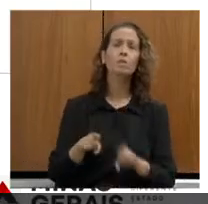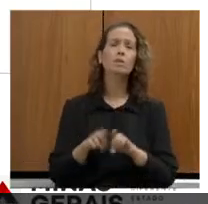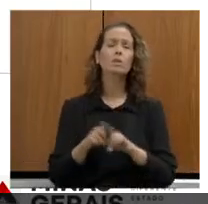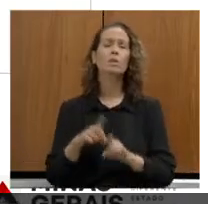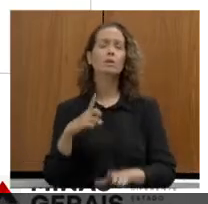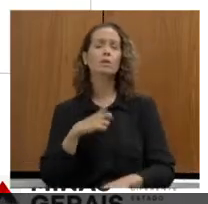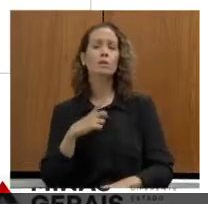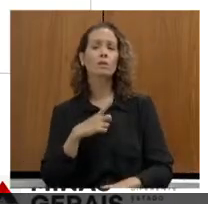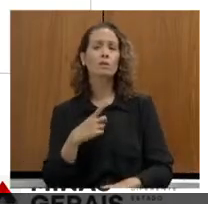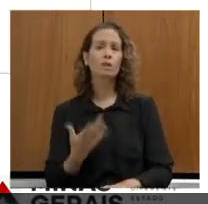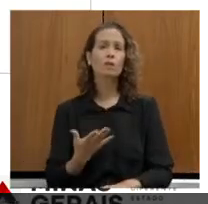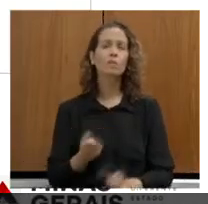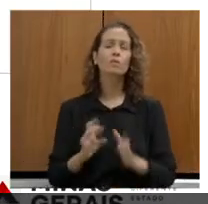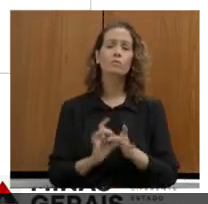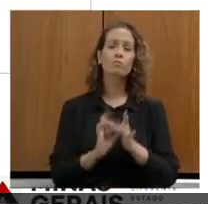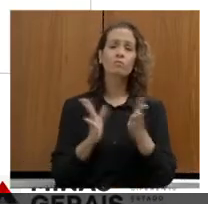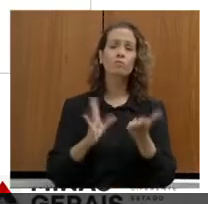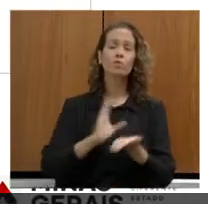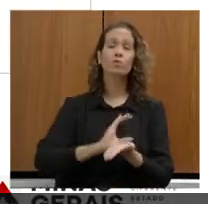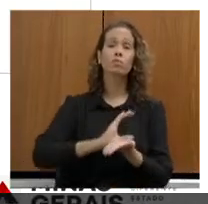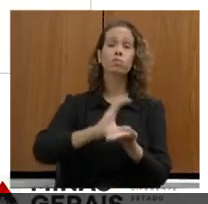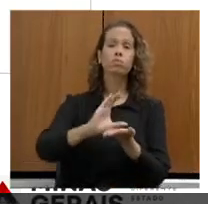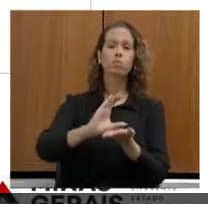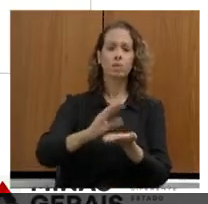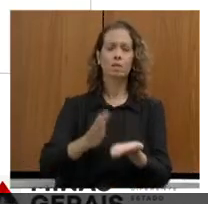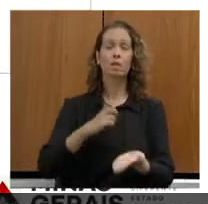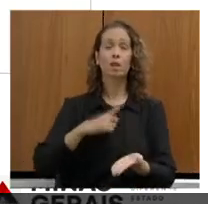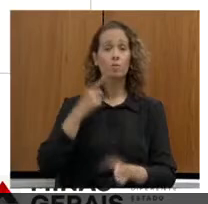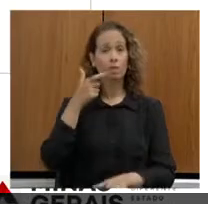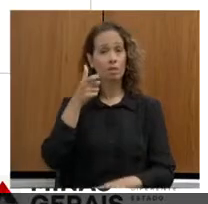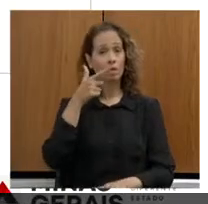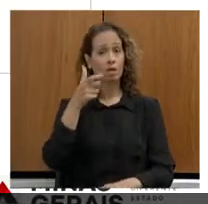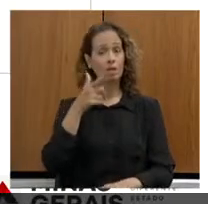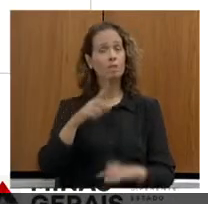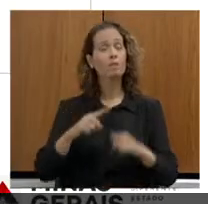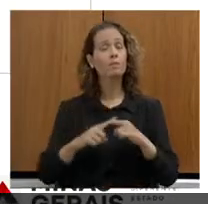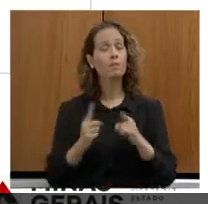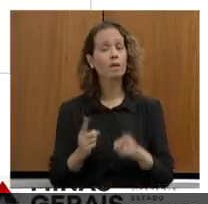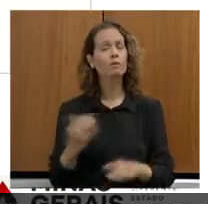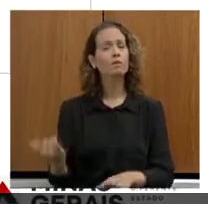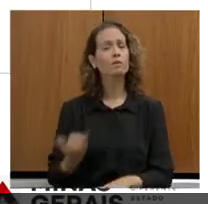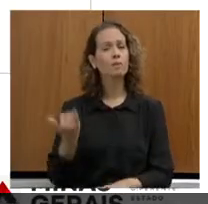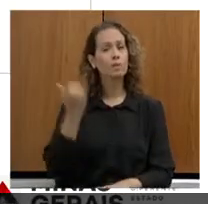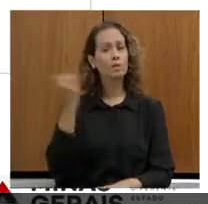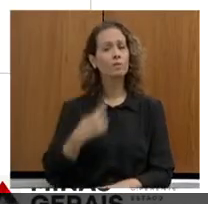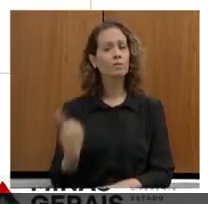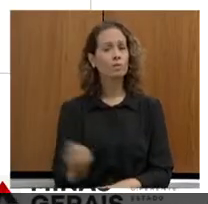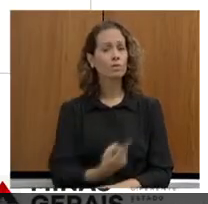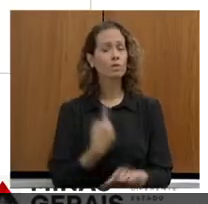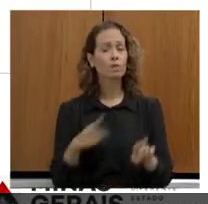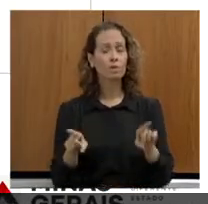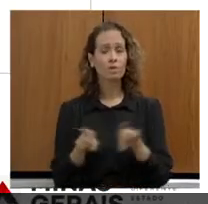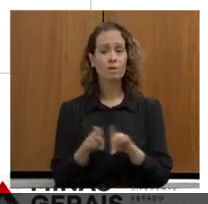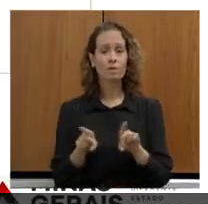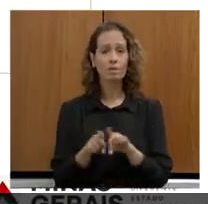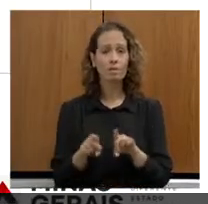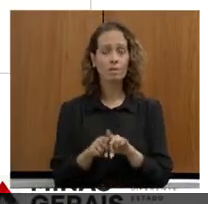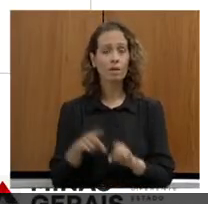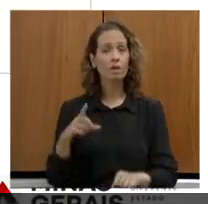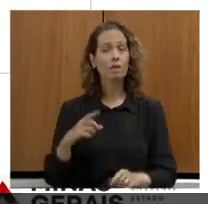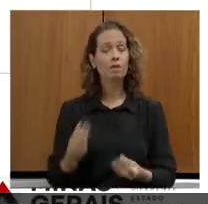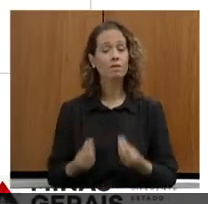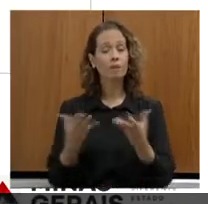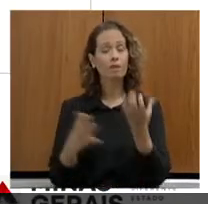de permitir maior investimento temos todo o interesse Mas é muito importante a gente também dá né a